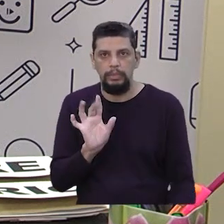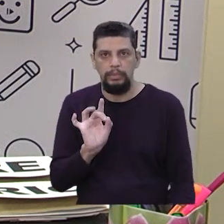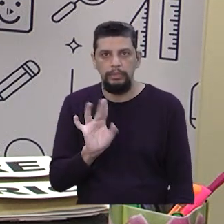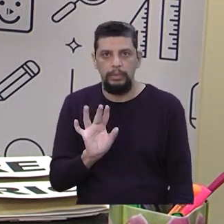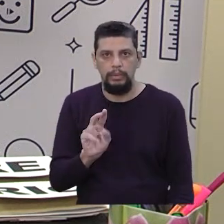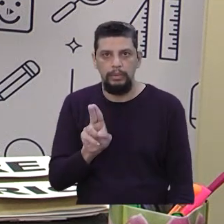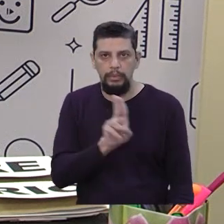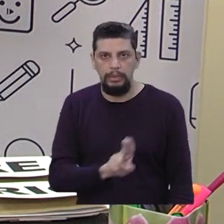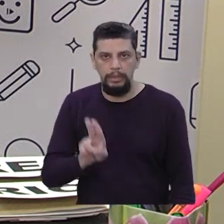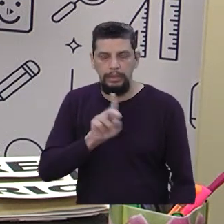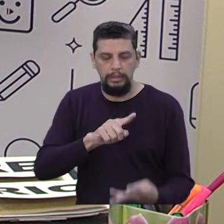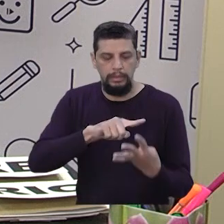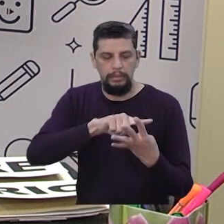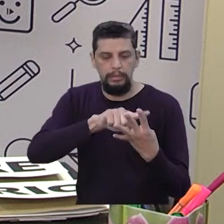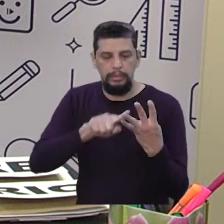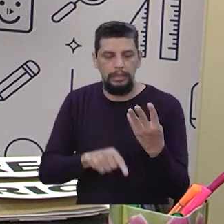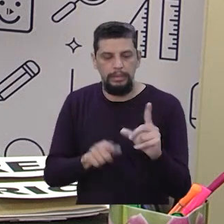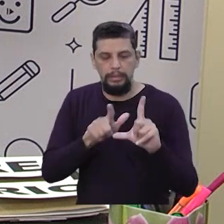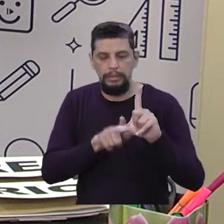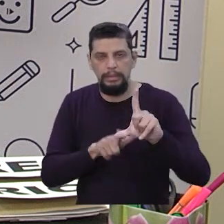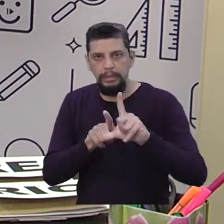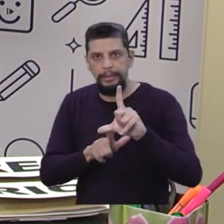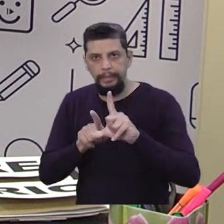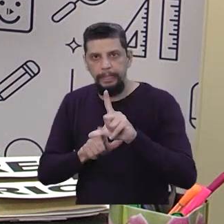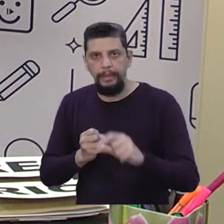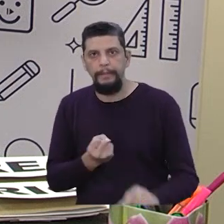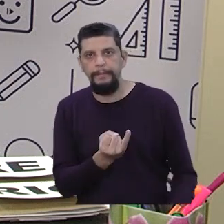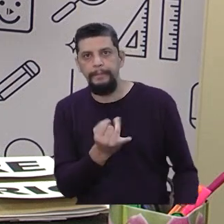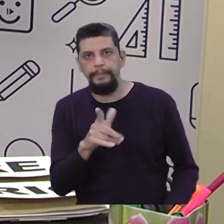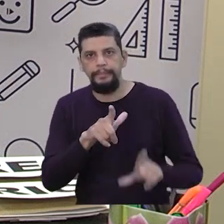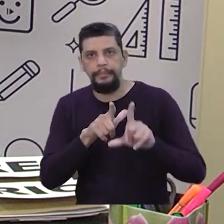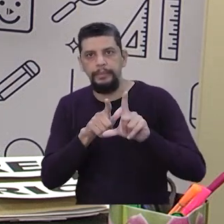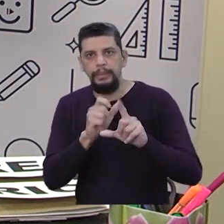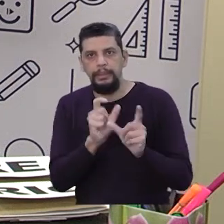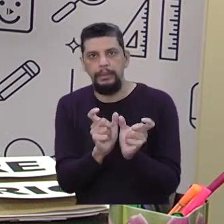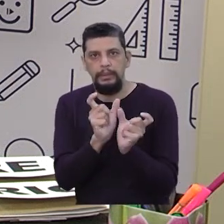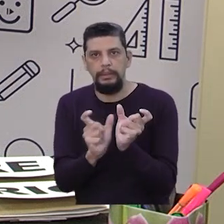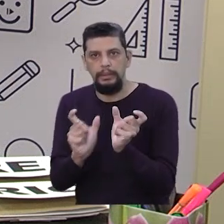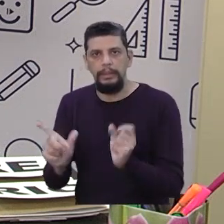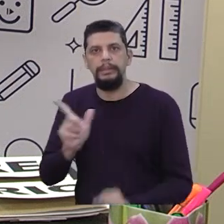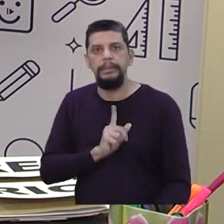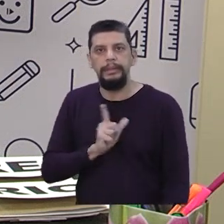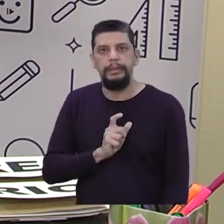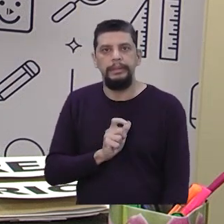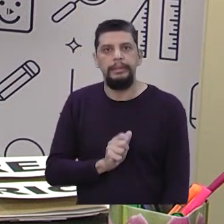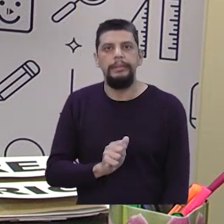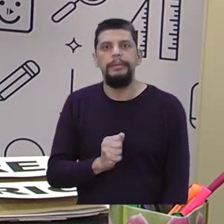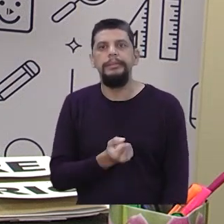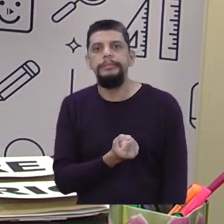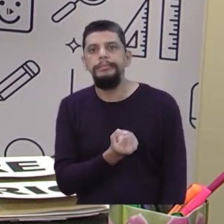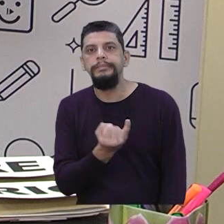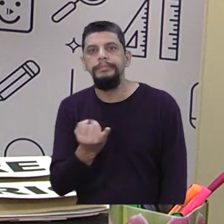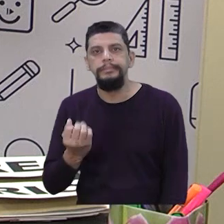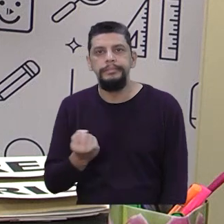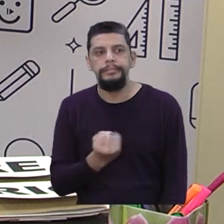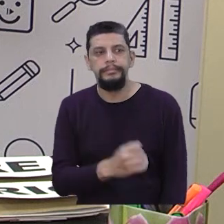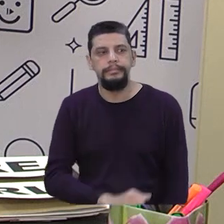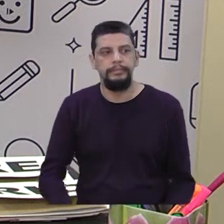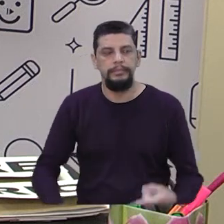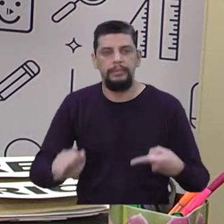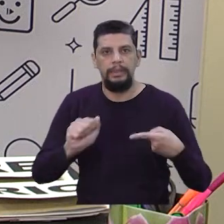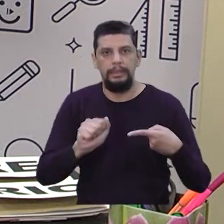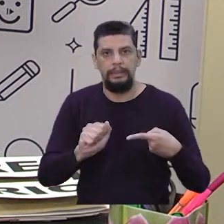quatro letras para escrever arte, só quatro. E quantas sílabas tem? Arte. Olha